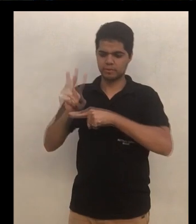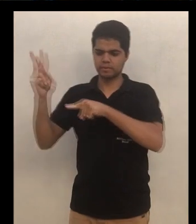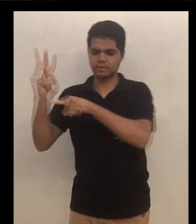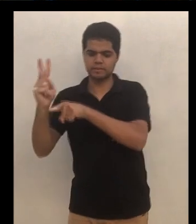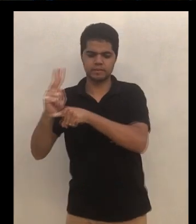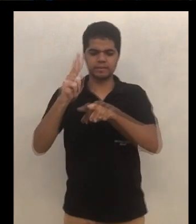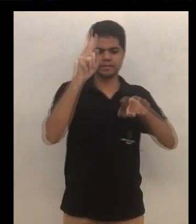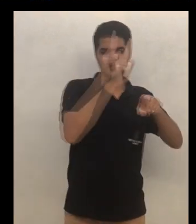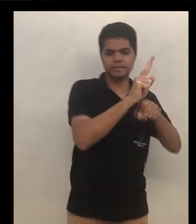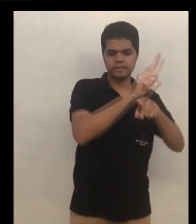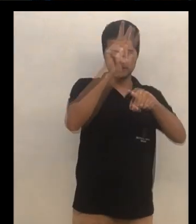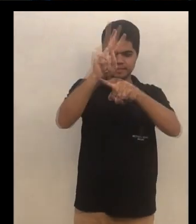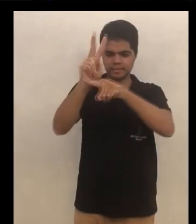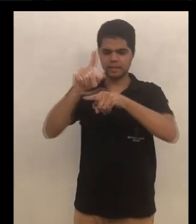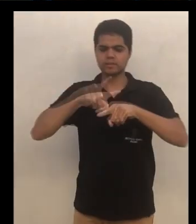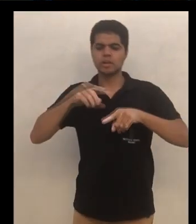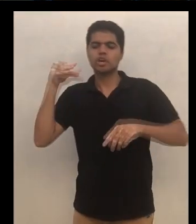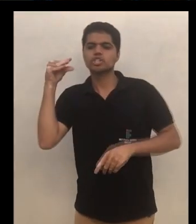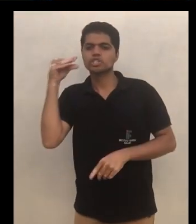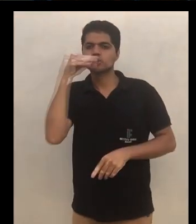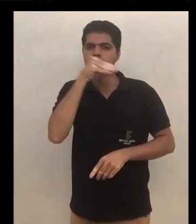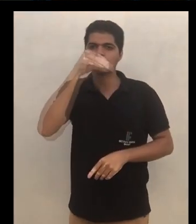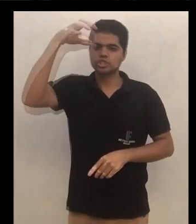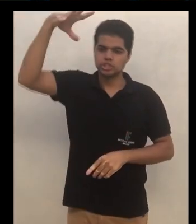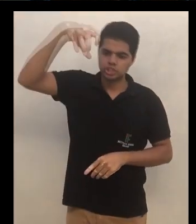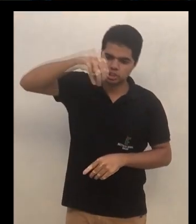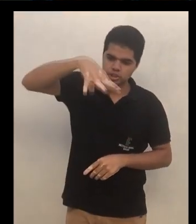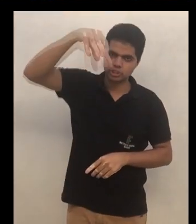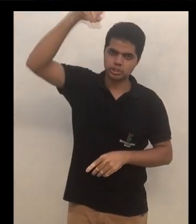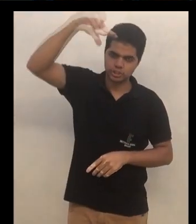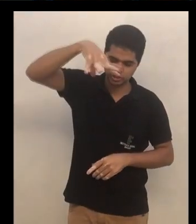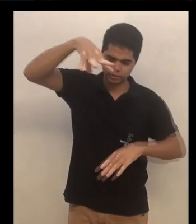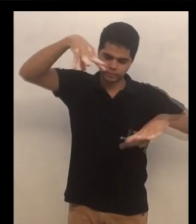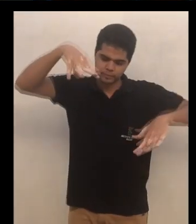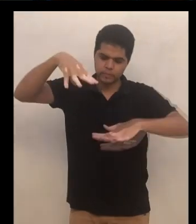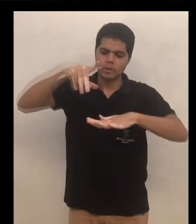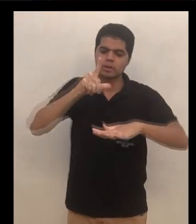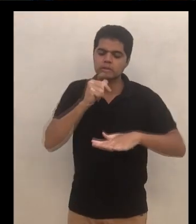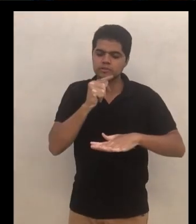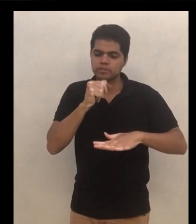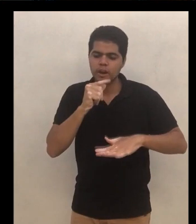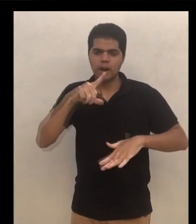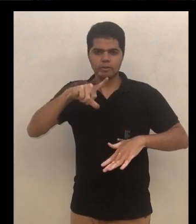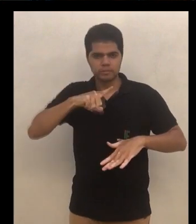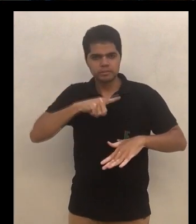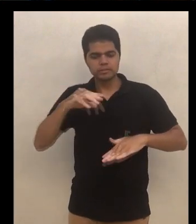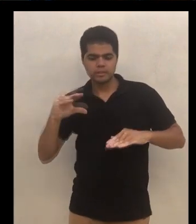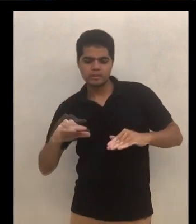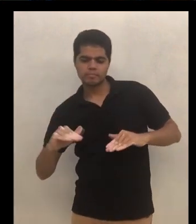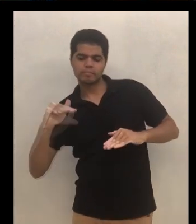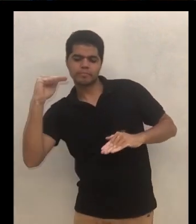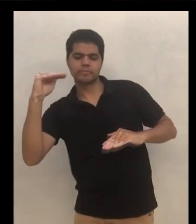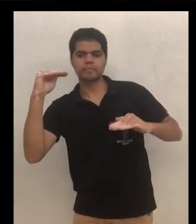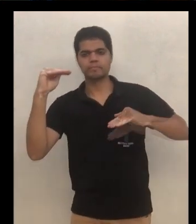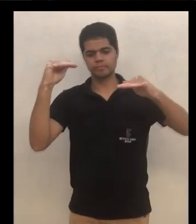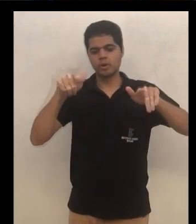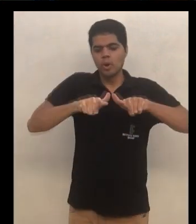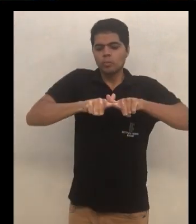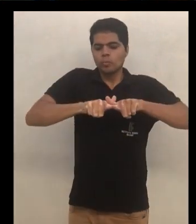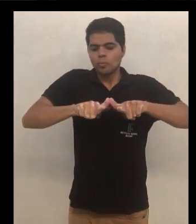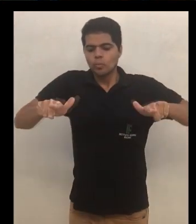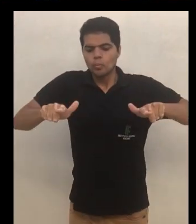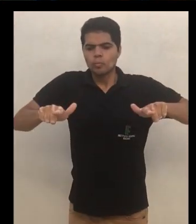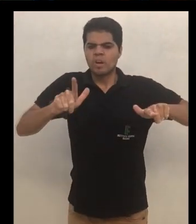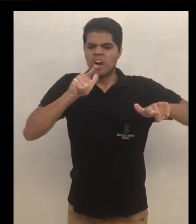sendo intercalado, o aquecedor, né, a campânula, um bebedouro de adulto e um comedouro de adulto. E a cama tem que estar